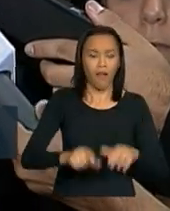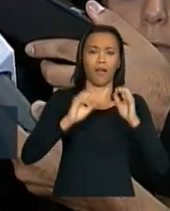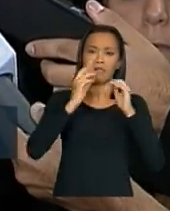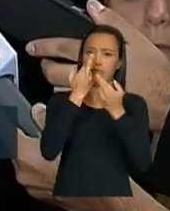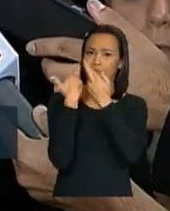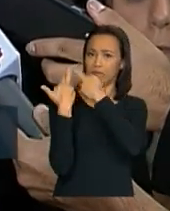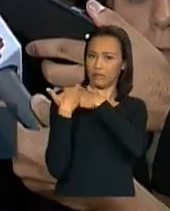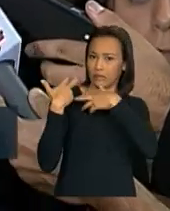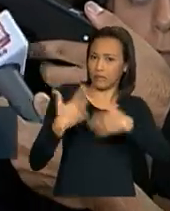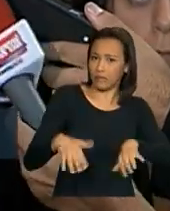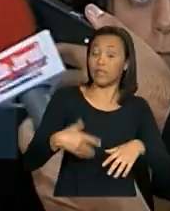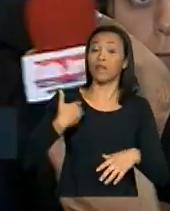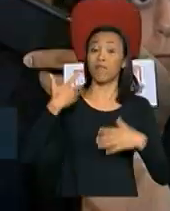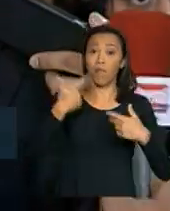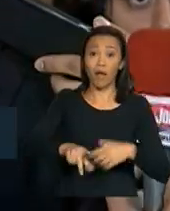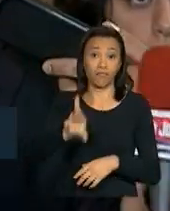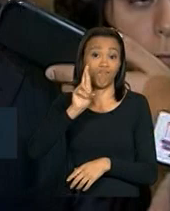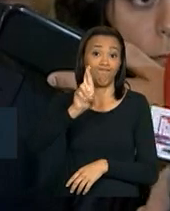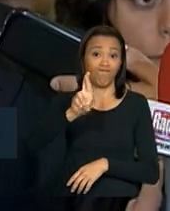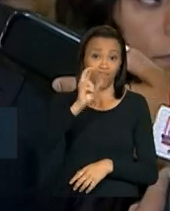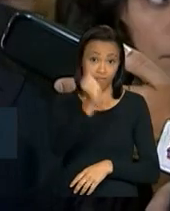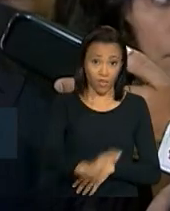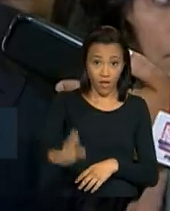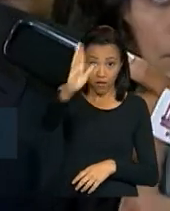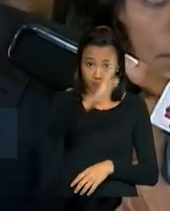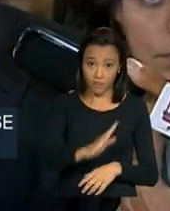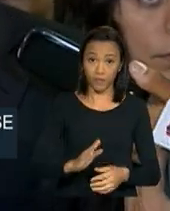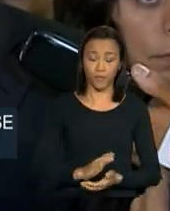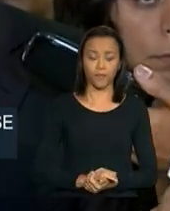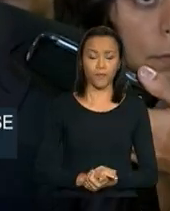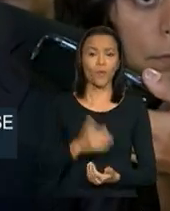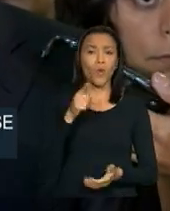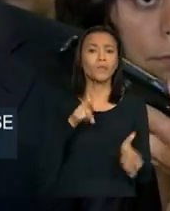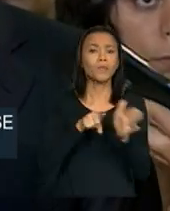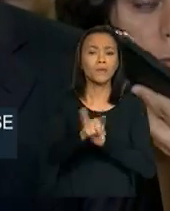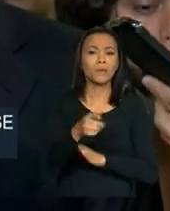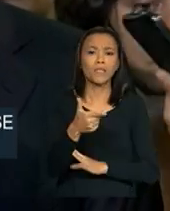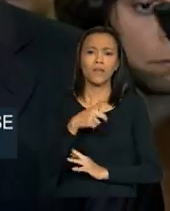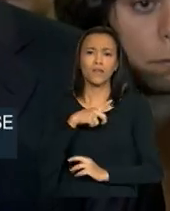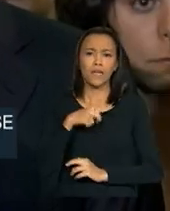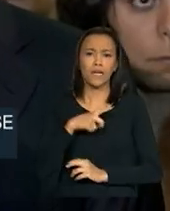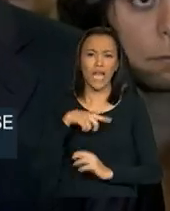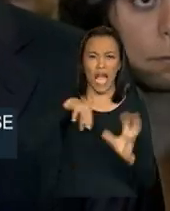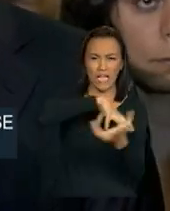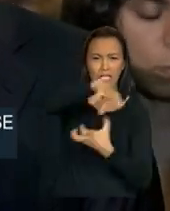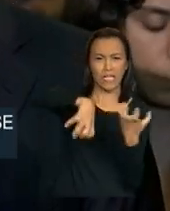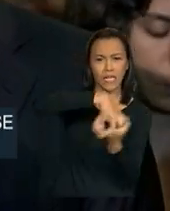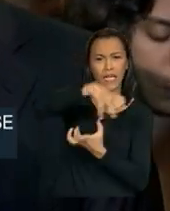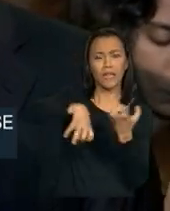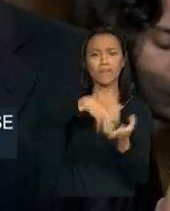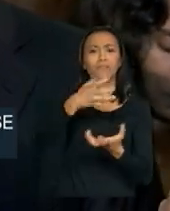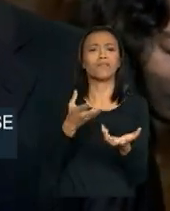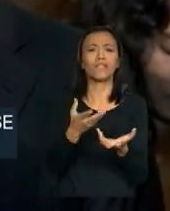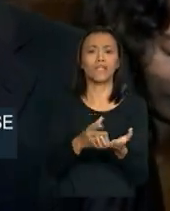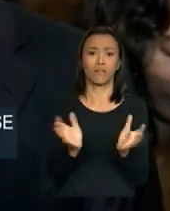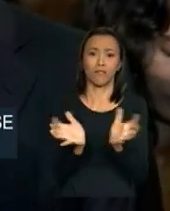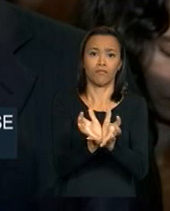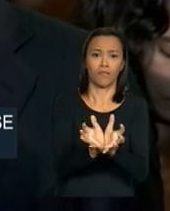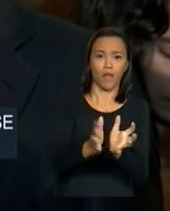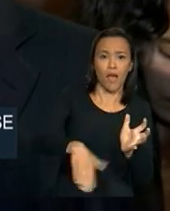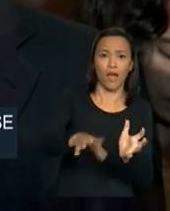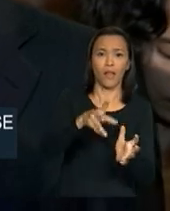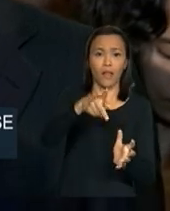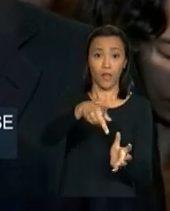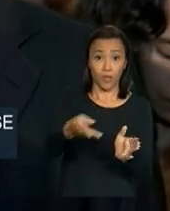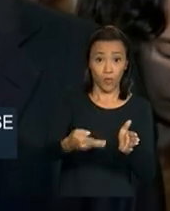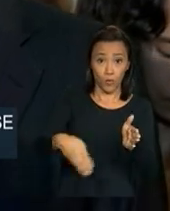responsabilidade, mais exemplo na ação. Por gentileza, ministro, tem uma questão que é a greve do setor portuário. O que a presidente disse?